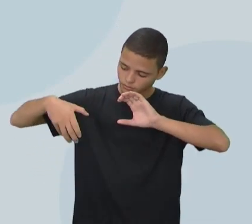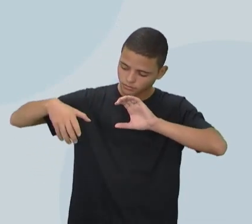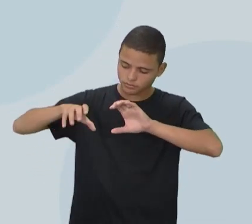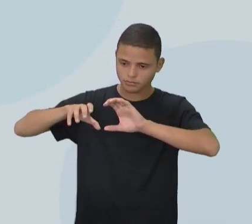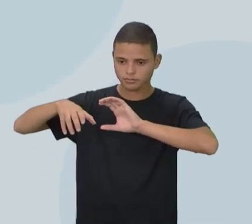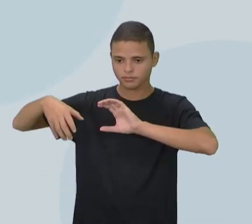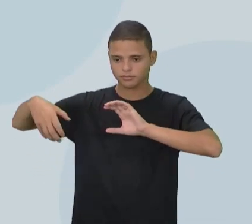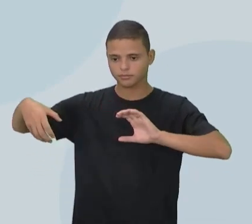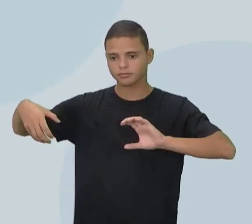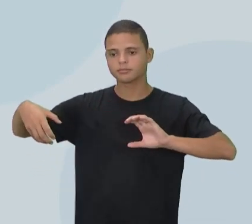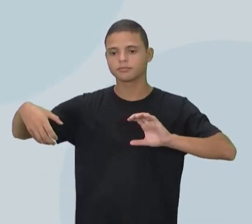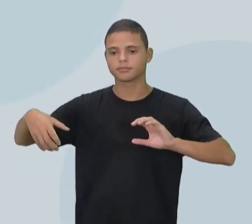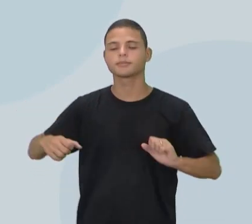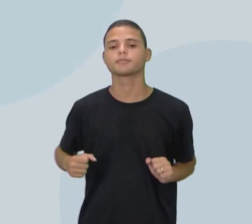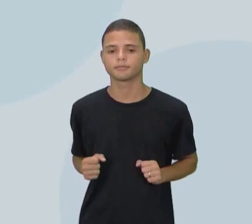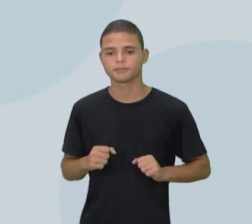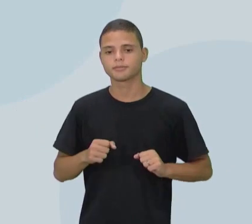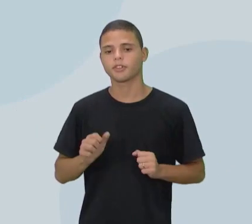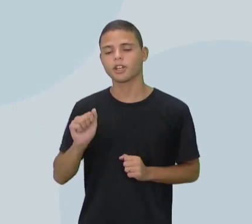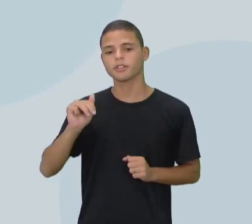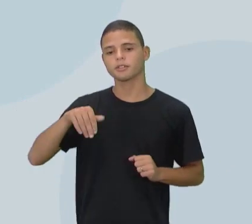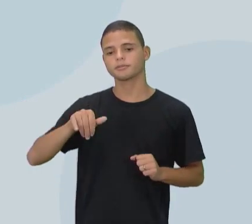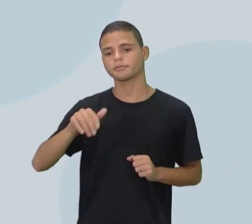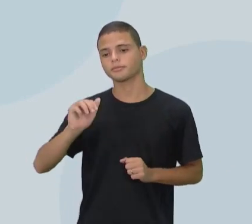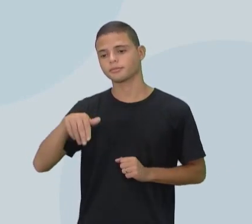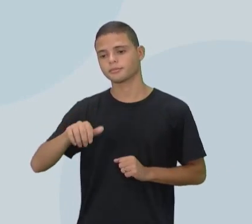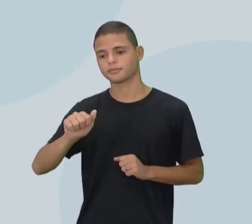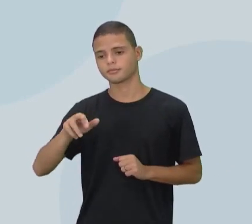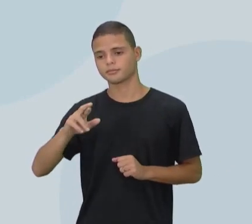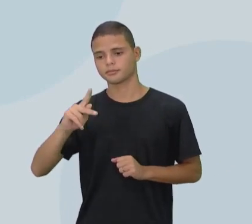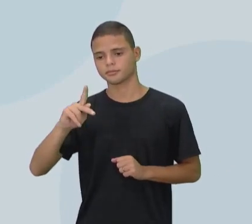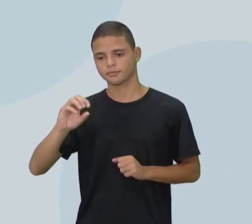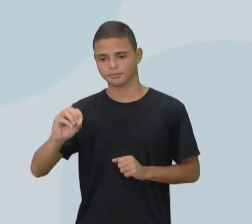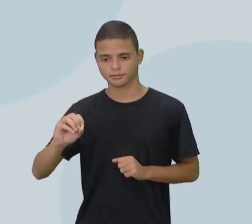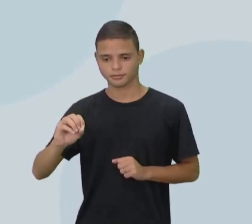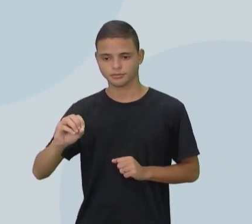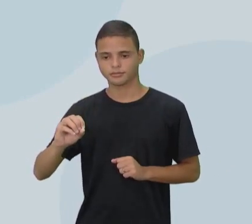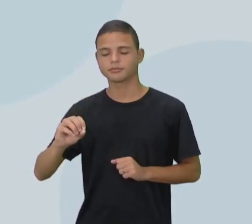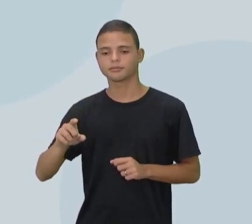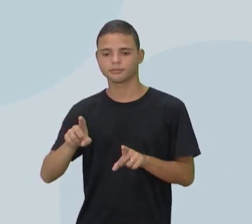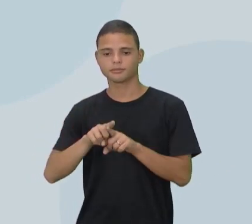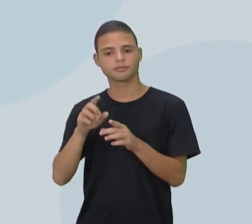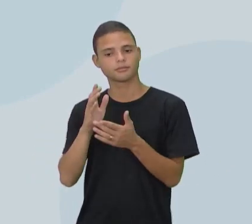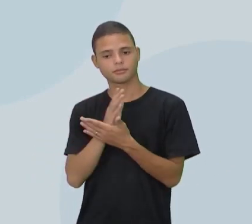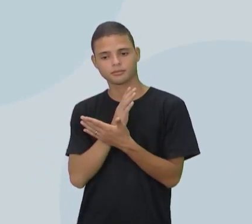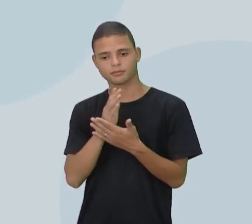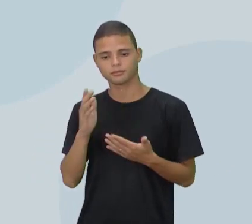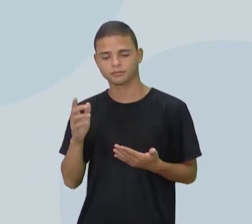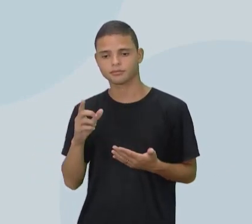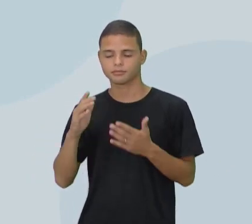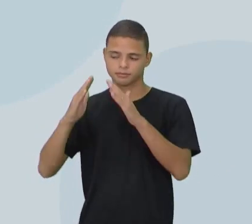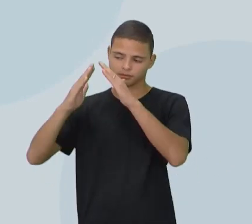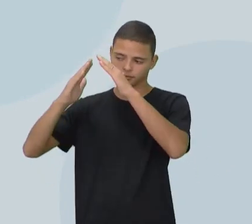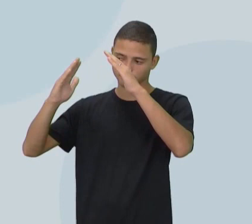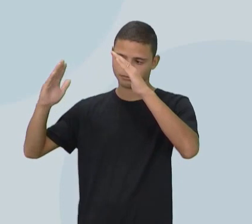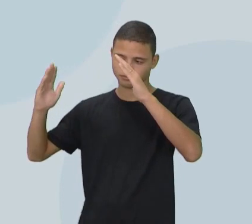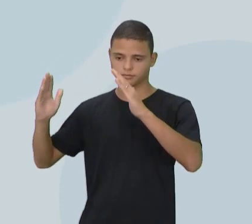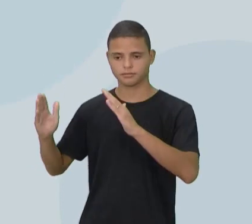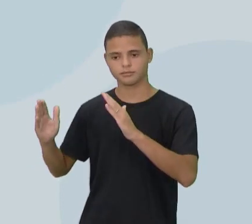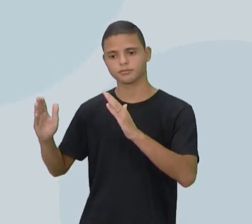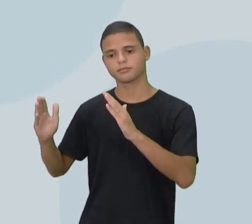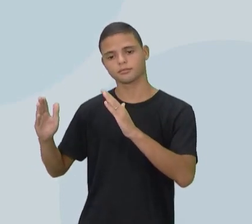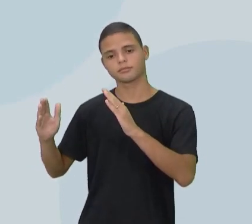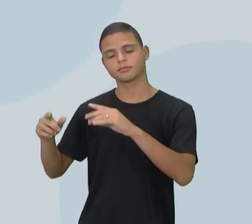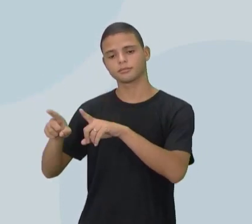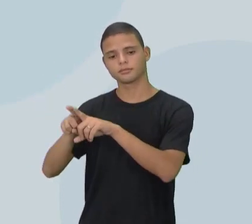é material que contém o amianto, e também a desintegração de telhas à base de asbestos